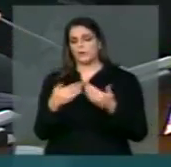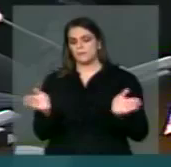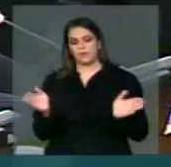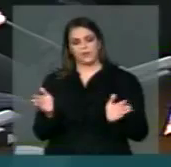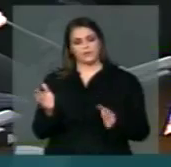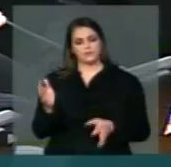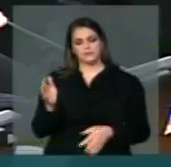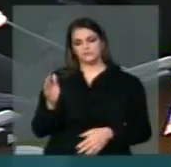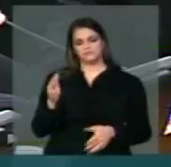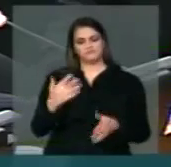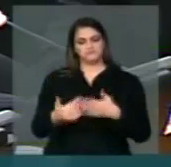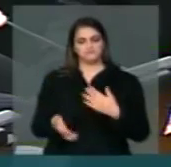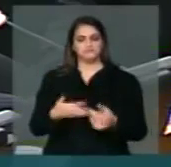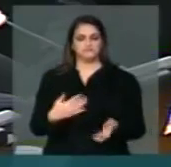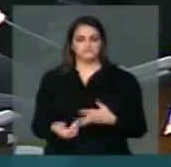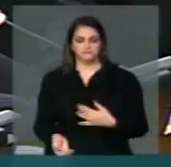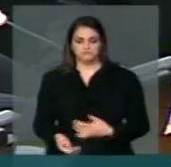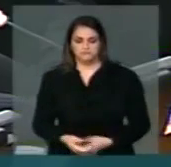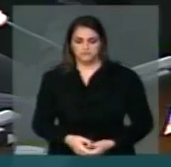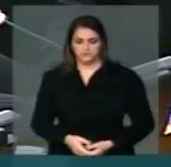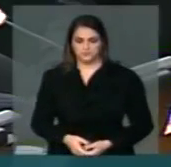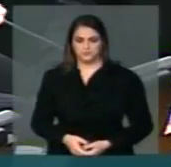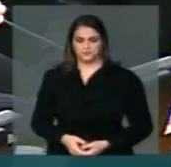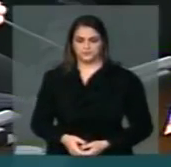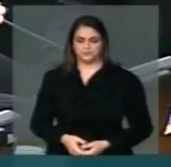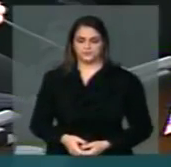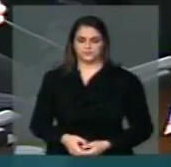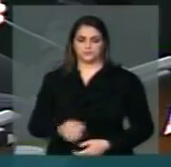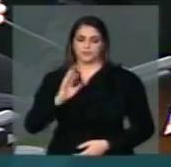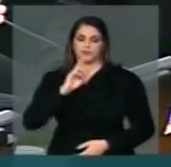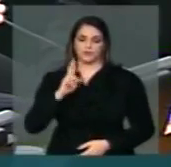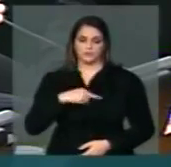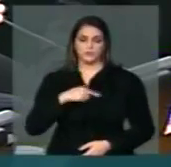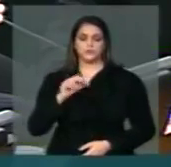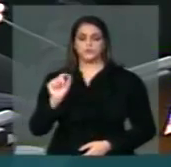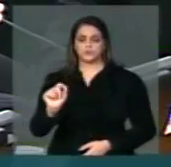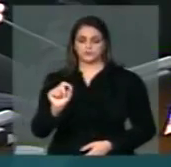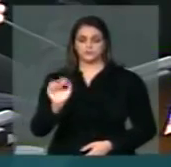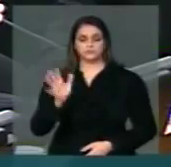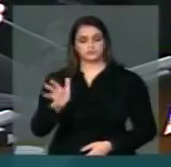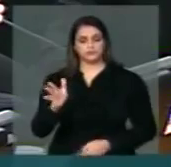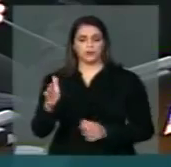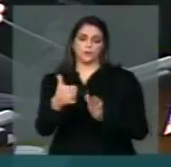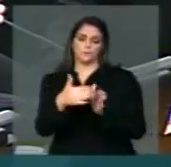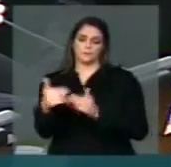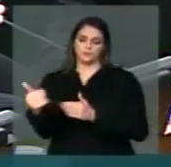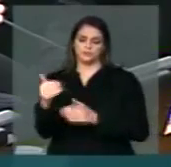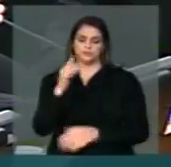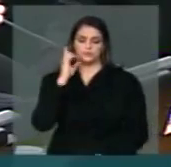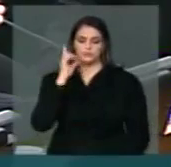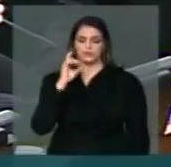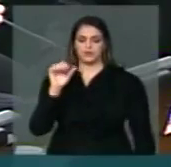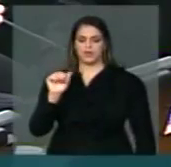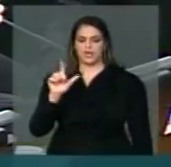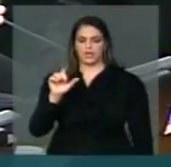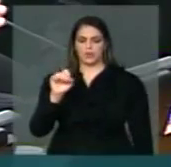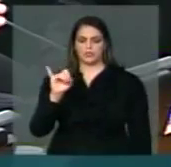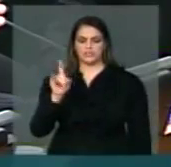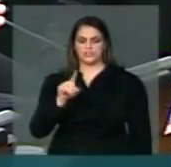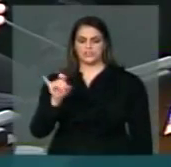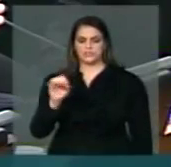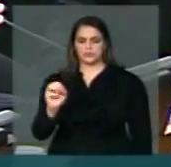for, mas o que foi respondido, o que já foi solicitado pelo deputado Aloysio Mendes,